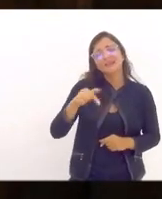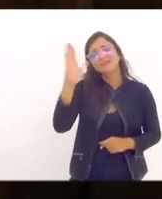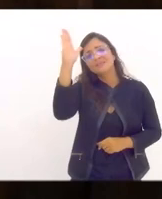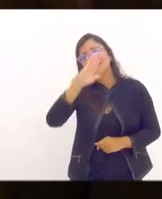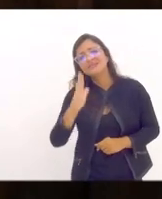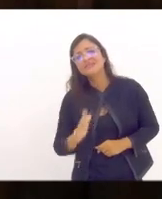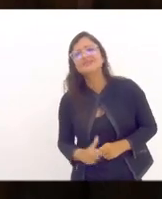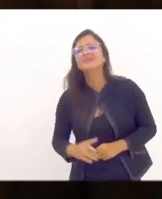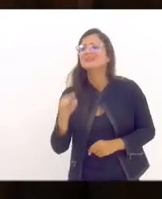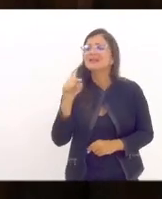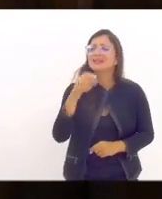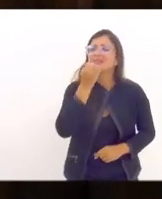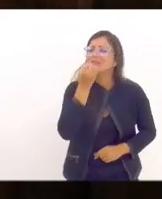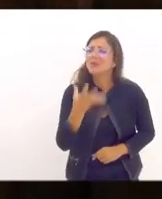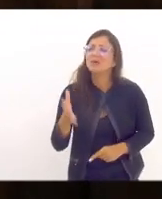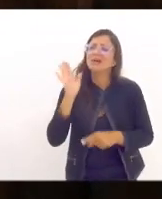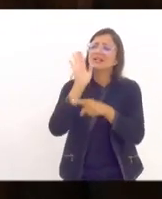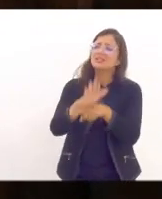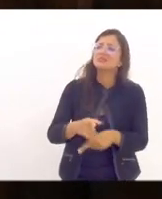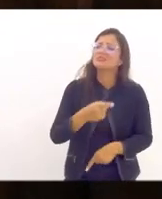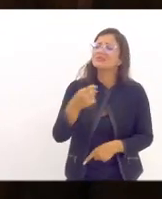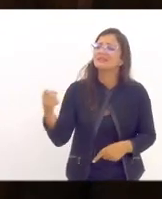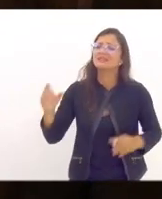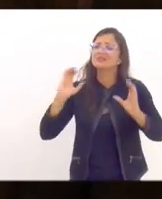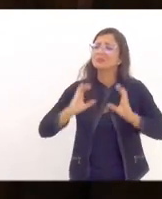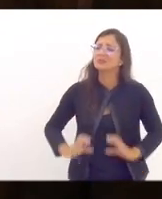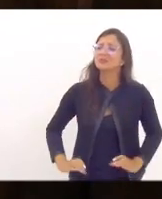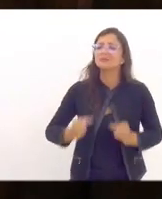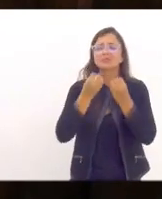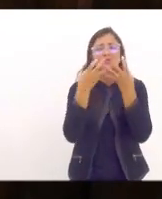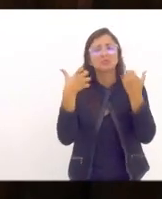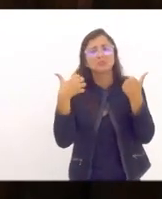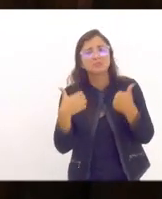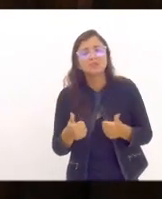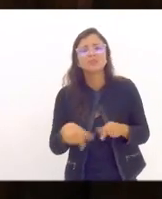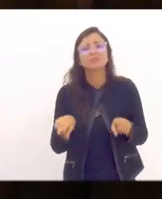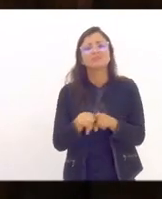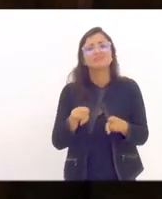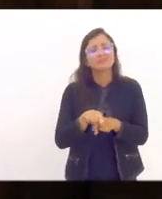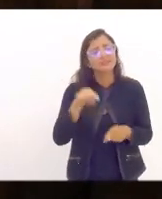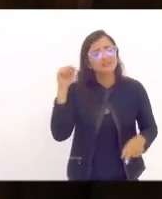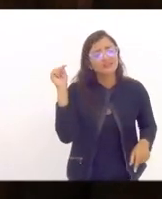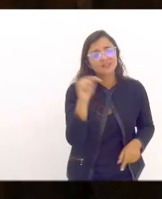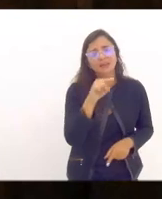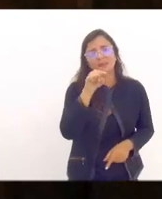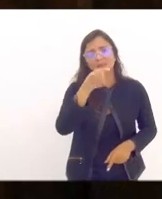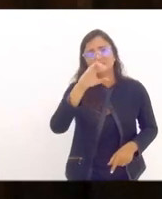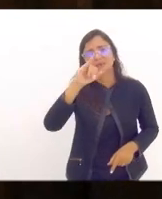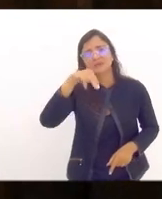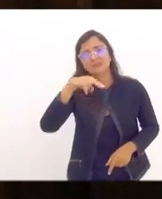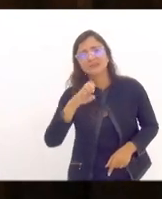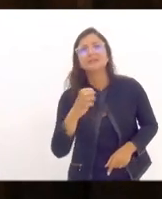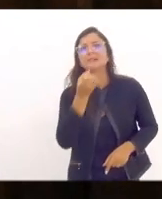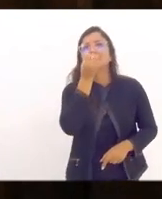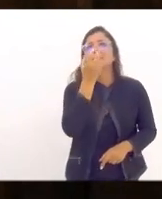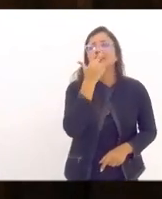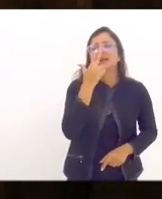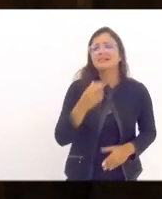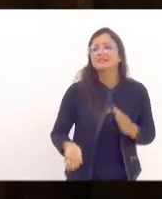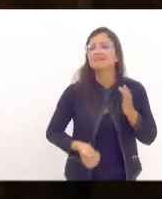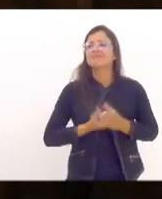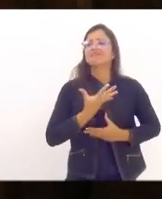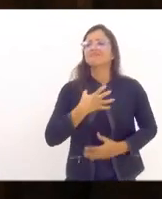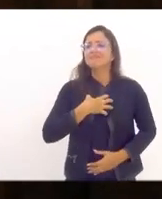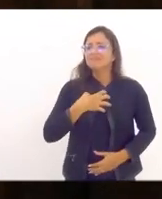alfabetizador do olhar e do comportamento um equipamento que despertou o sentimento de pertencimento e elevou